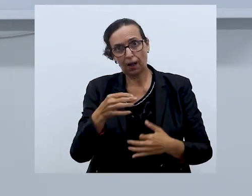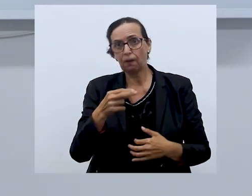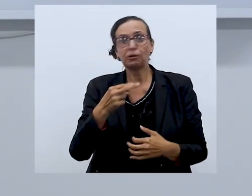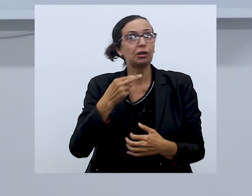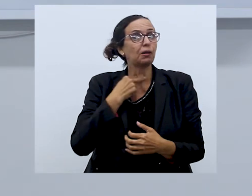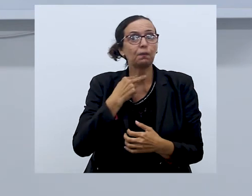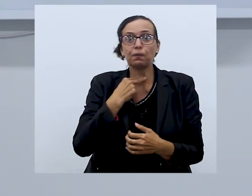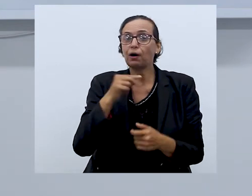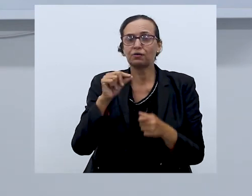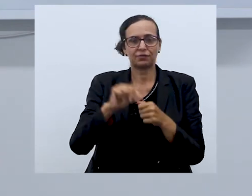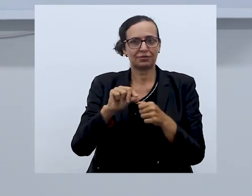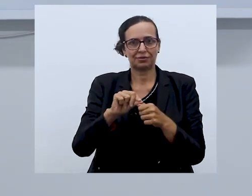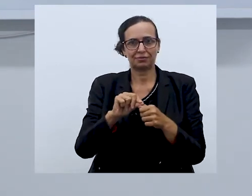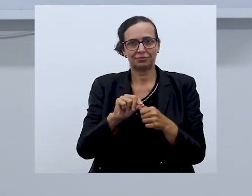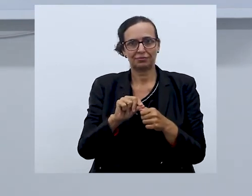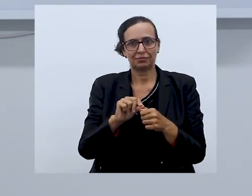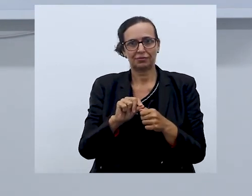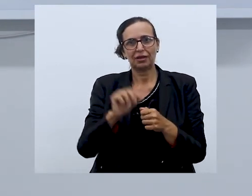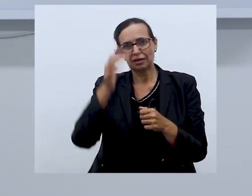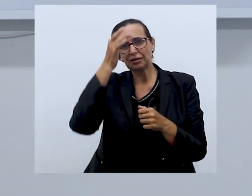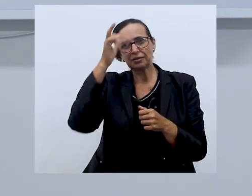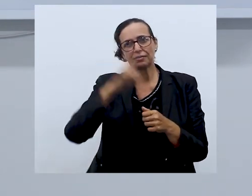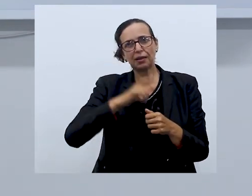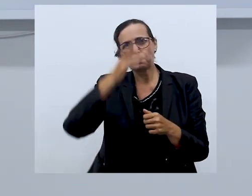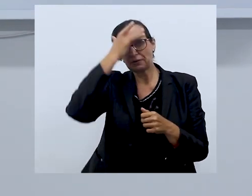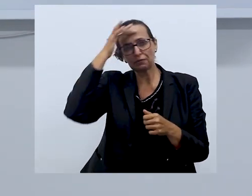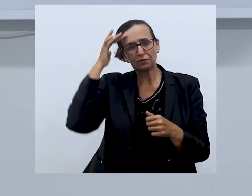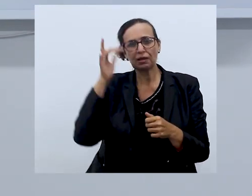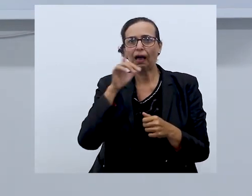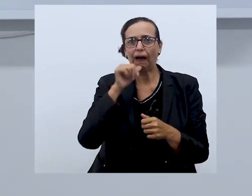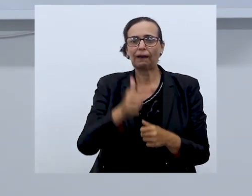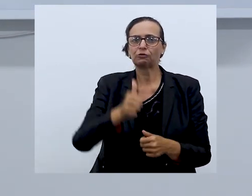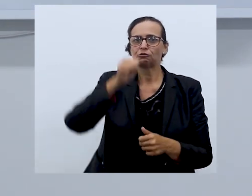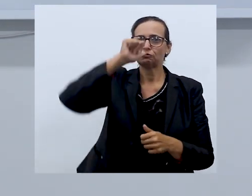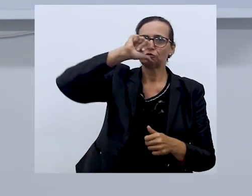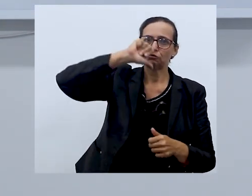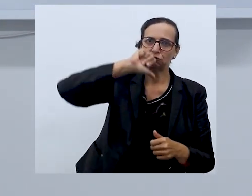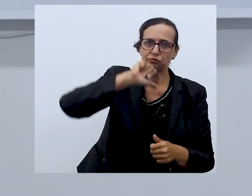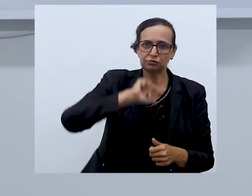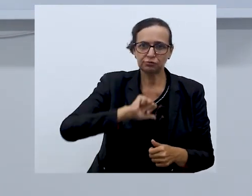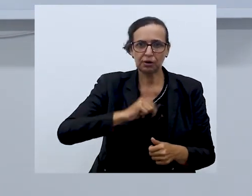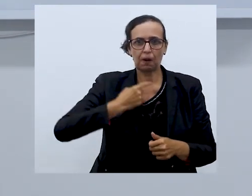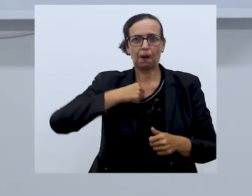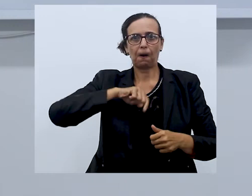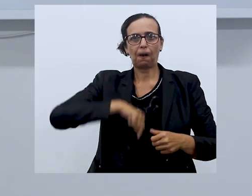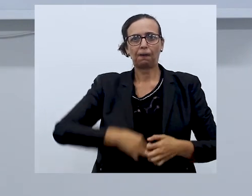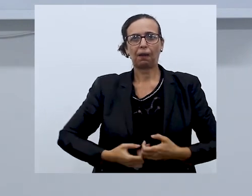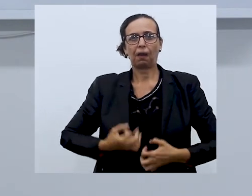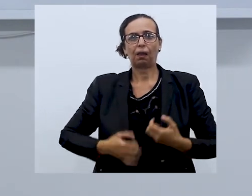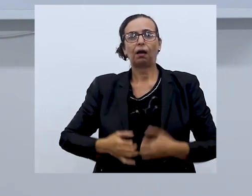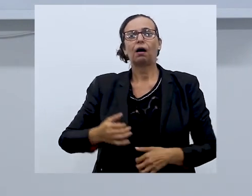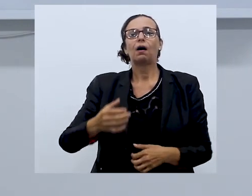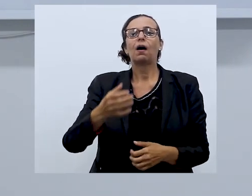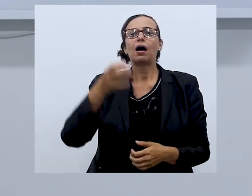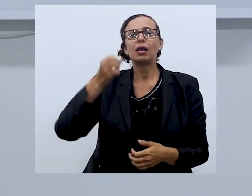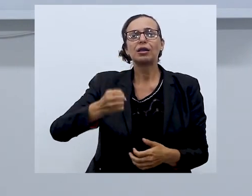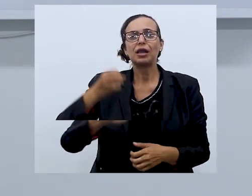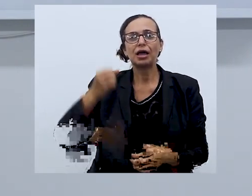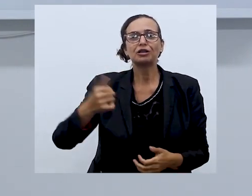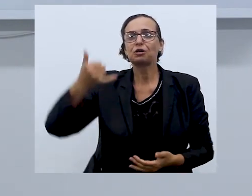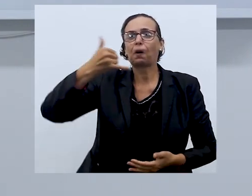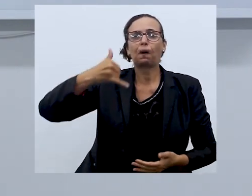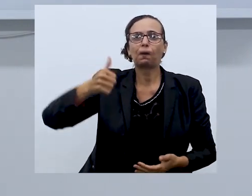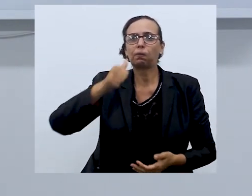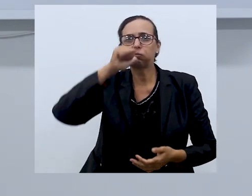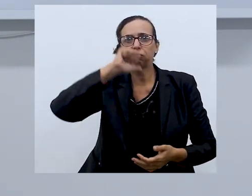mais fácil eu falar o que não se deve fazer do que se deve fazer nessa hora. Porque tem gente que dá líquidos para a pessoa, para ela tomar,